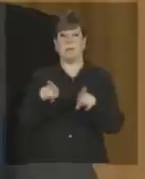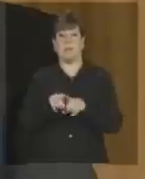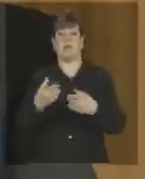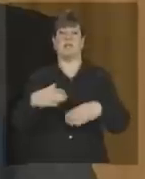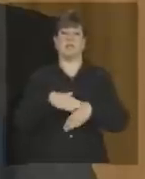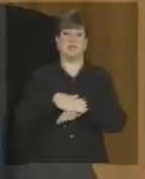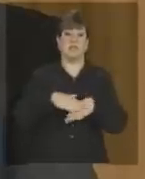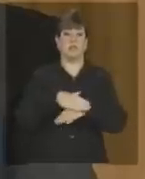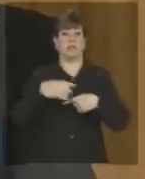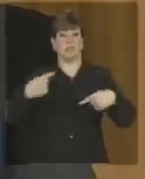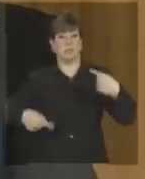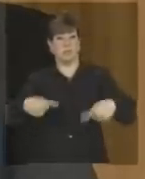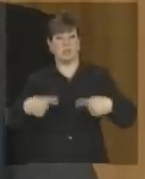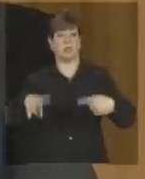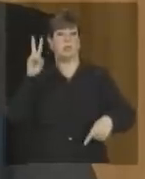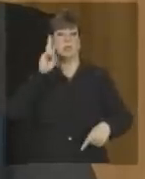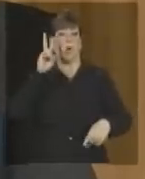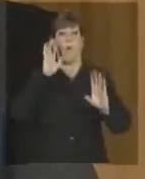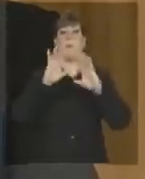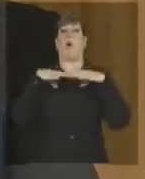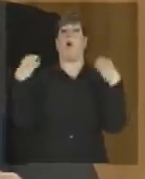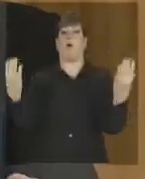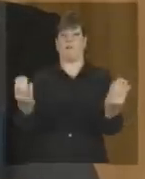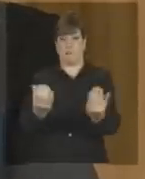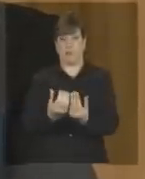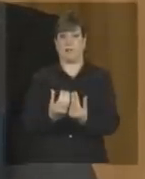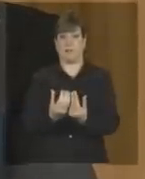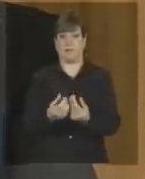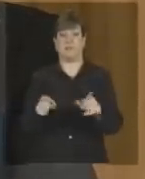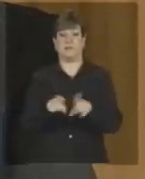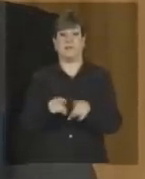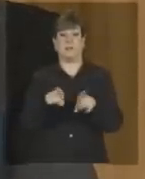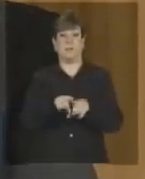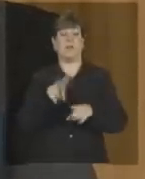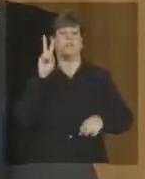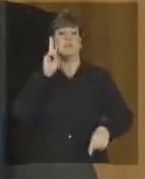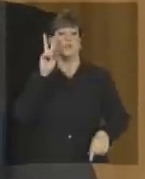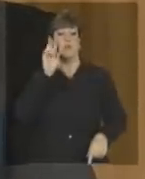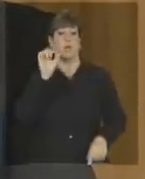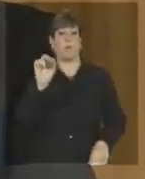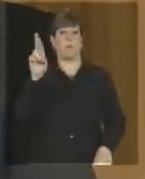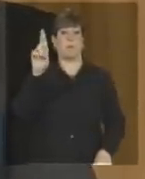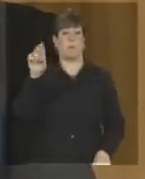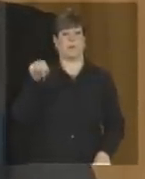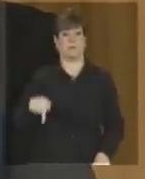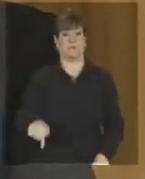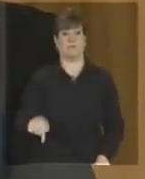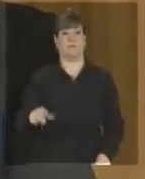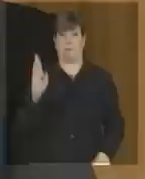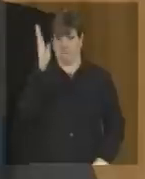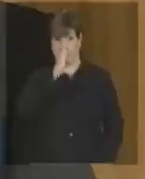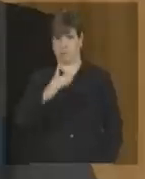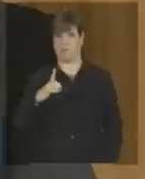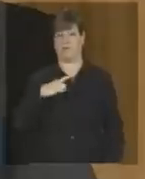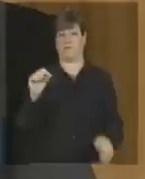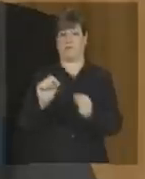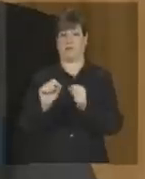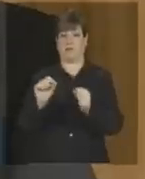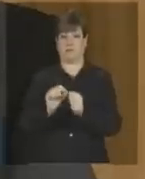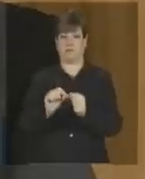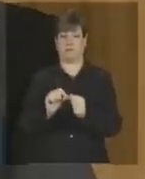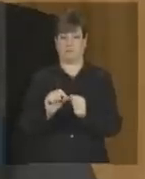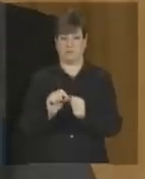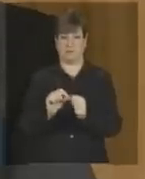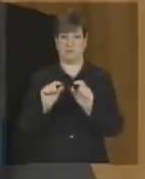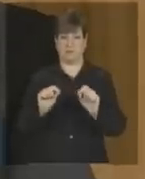discutir sobre a conferência e sobre o papel que o Brasil está desempenhando